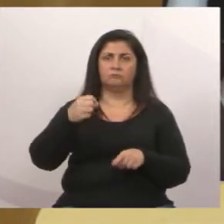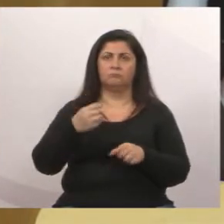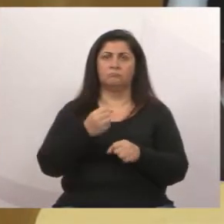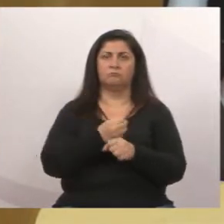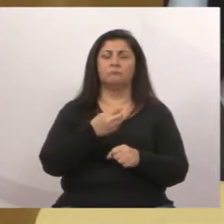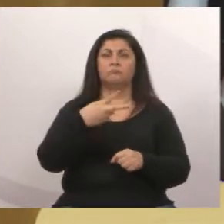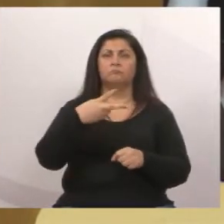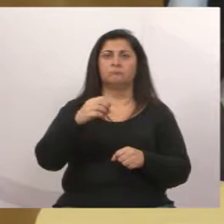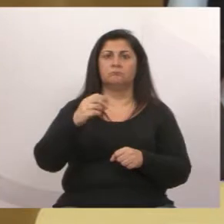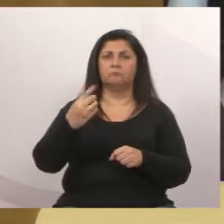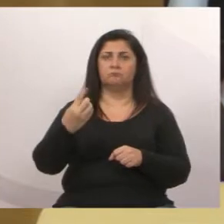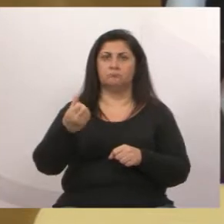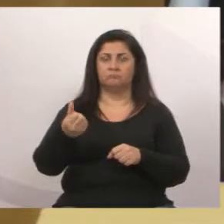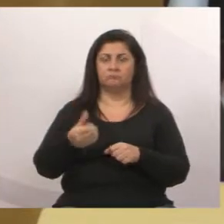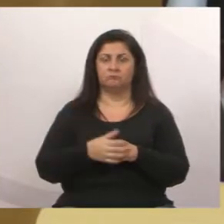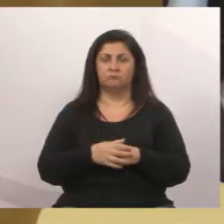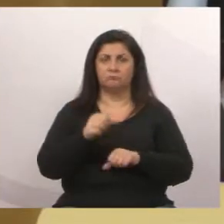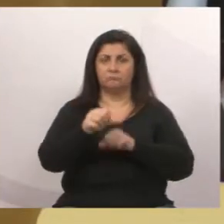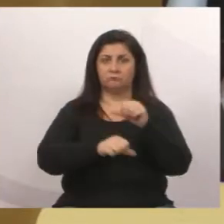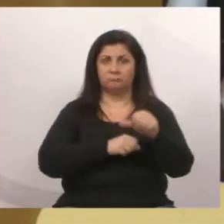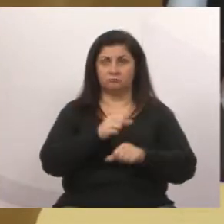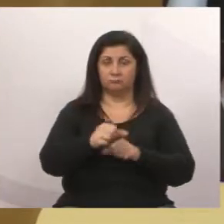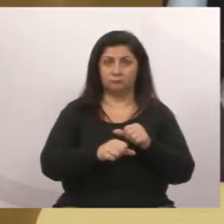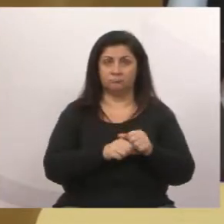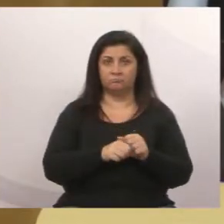708/2016, alterada pela de número